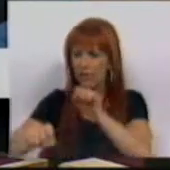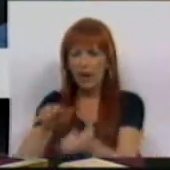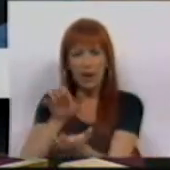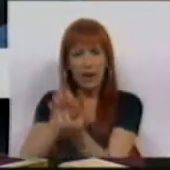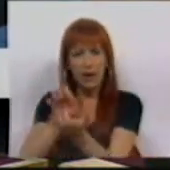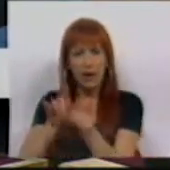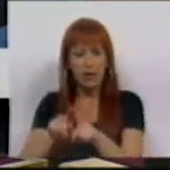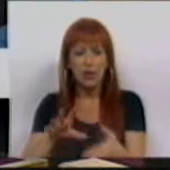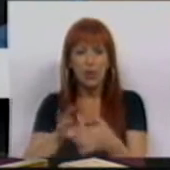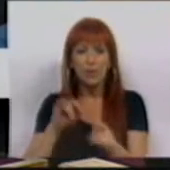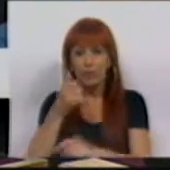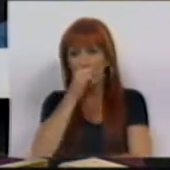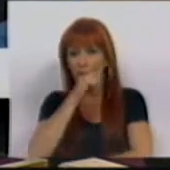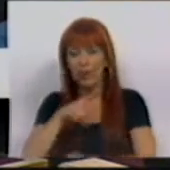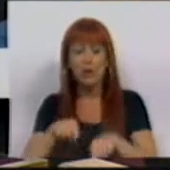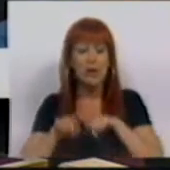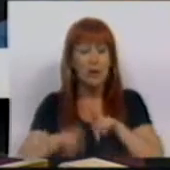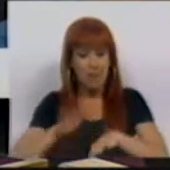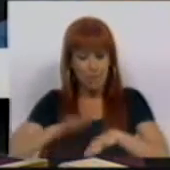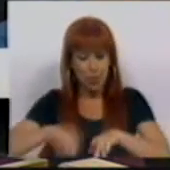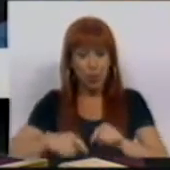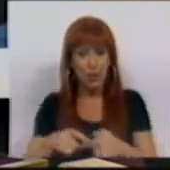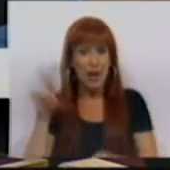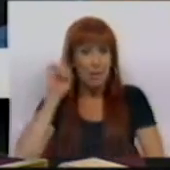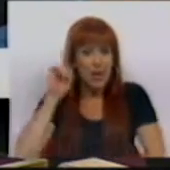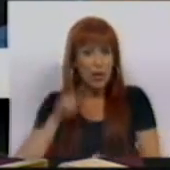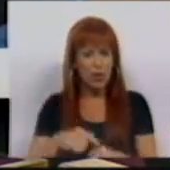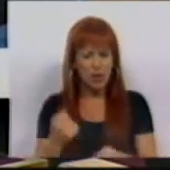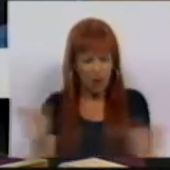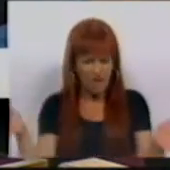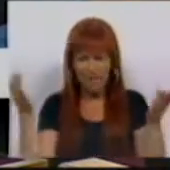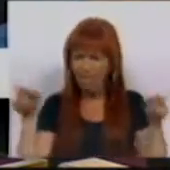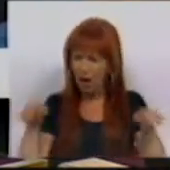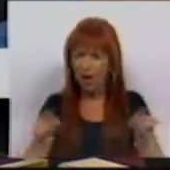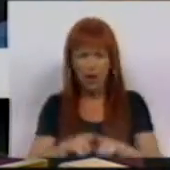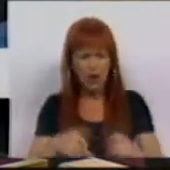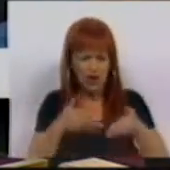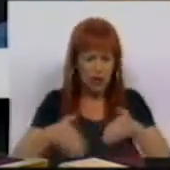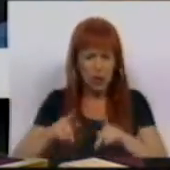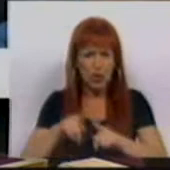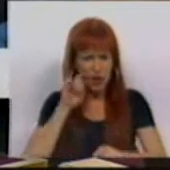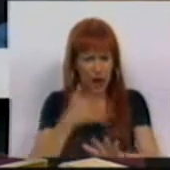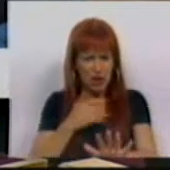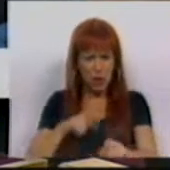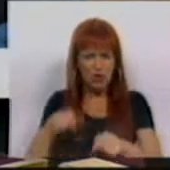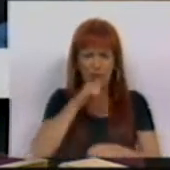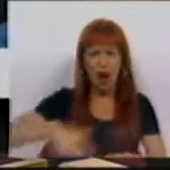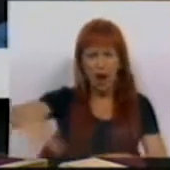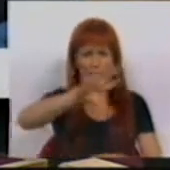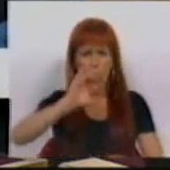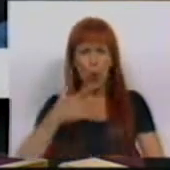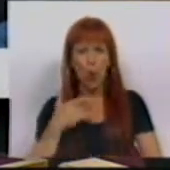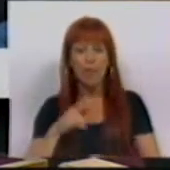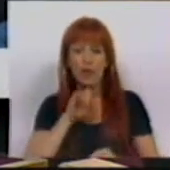bivalves, uso recreativo e que precisamente por isso são os principais agentes mobilizadores de uma estratégia de salvaguarda da Lagoa de Óbidos